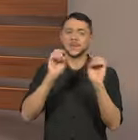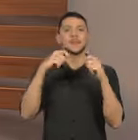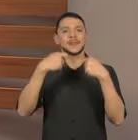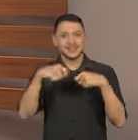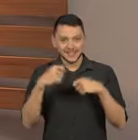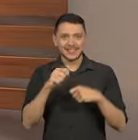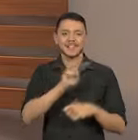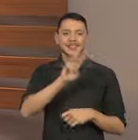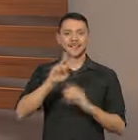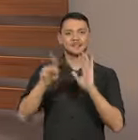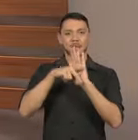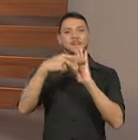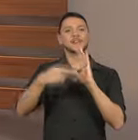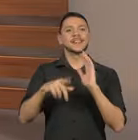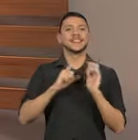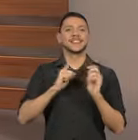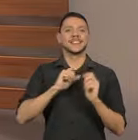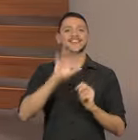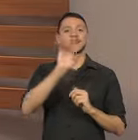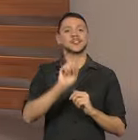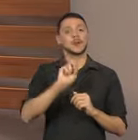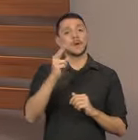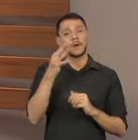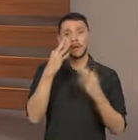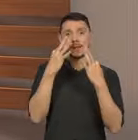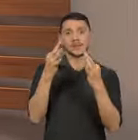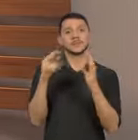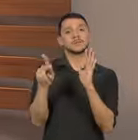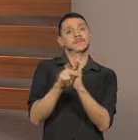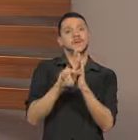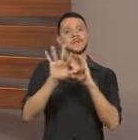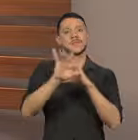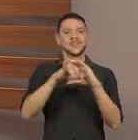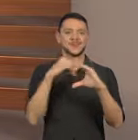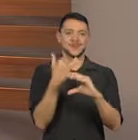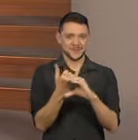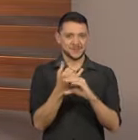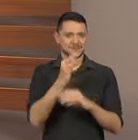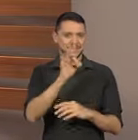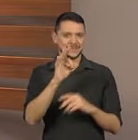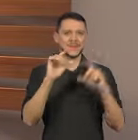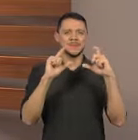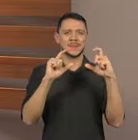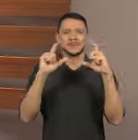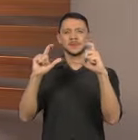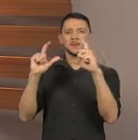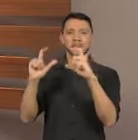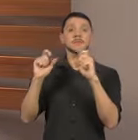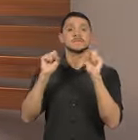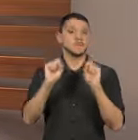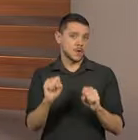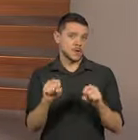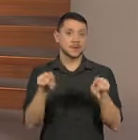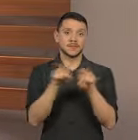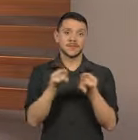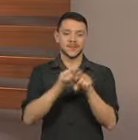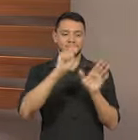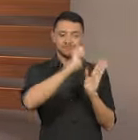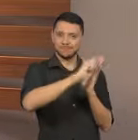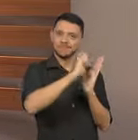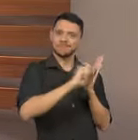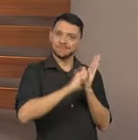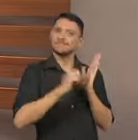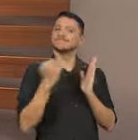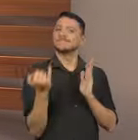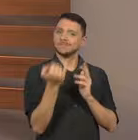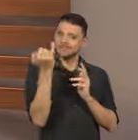repositório ou prestar atenção aqui e depois assistir no YouTube, beleza? Vai dando print das telas, faça suas anotações e, muito importante, né? Anota o que é